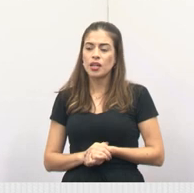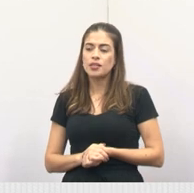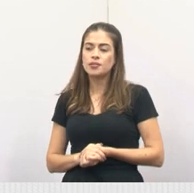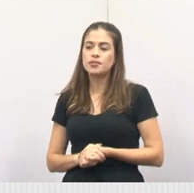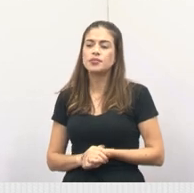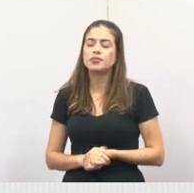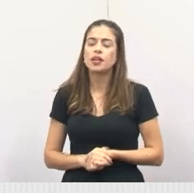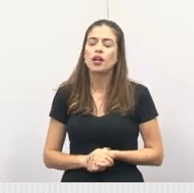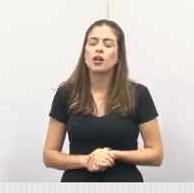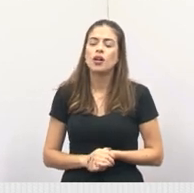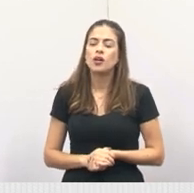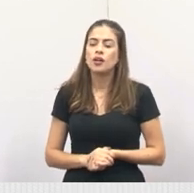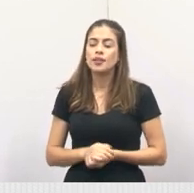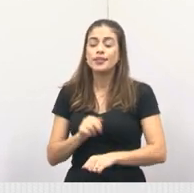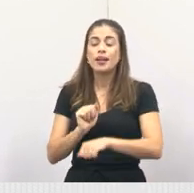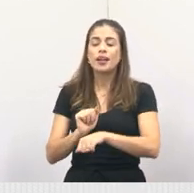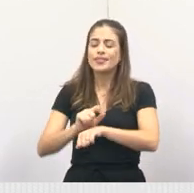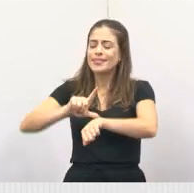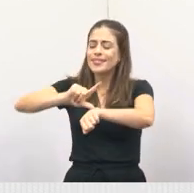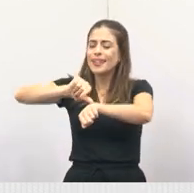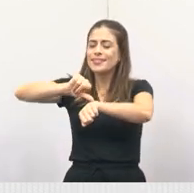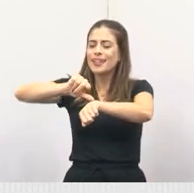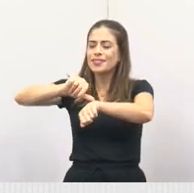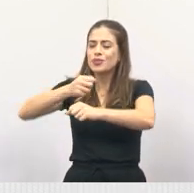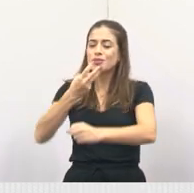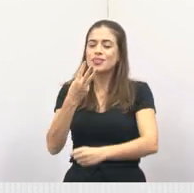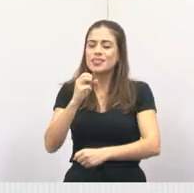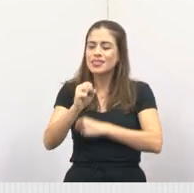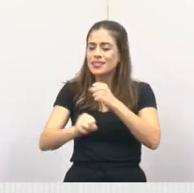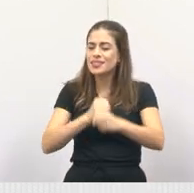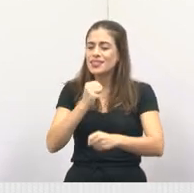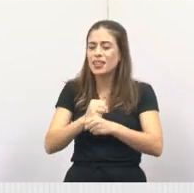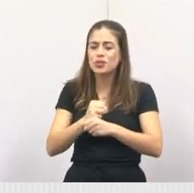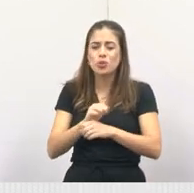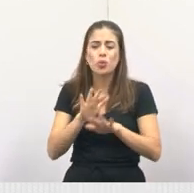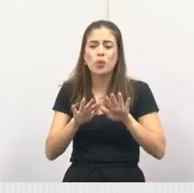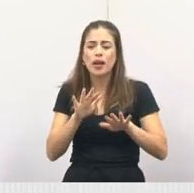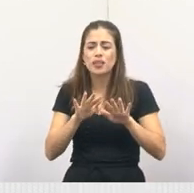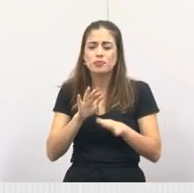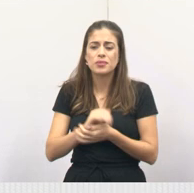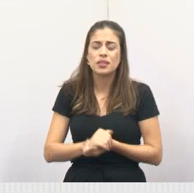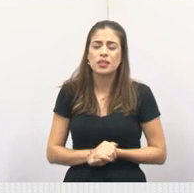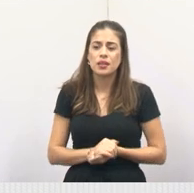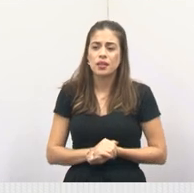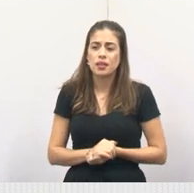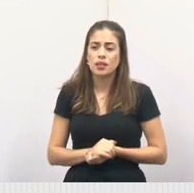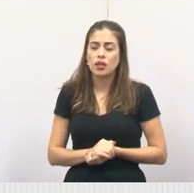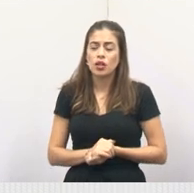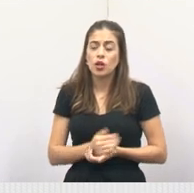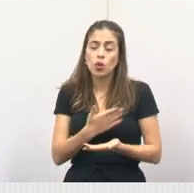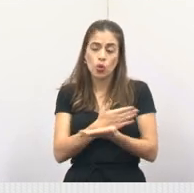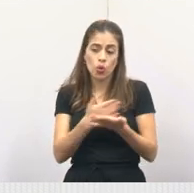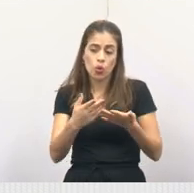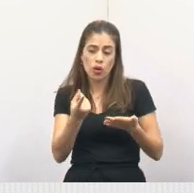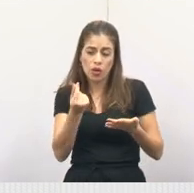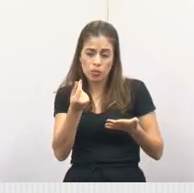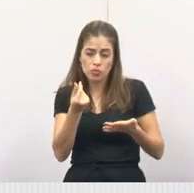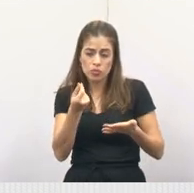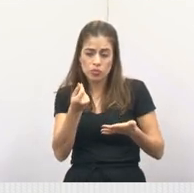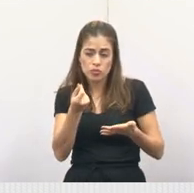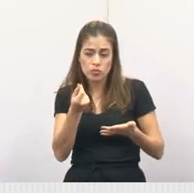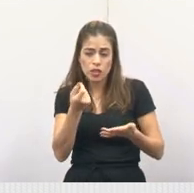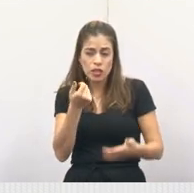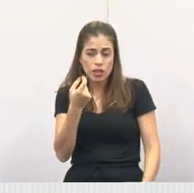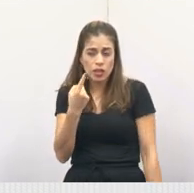nós estamos quase três anos atrasados com essa obra e essa obra o custo Inicial dela estava